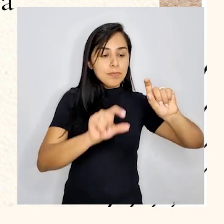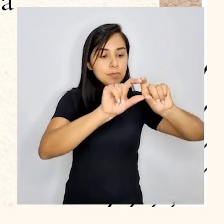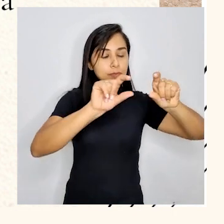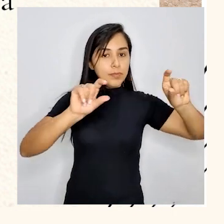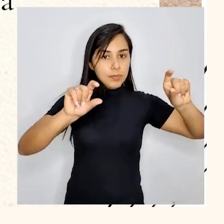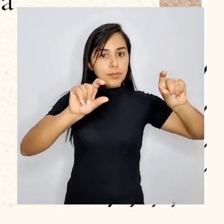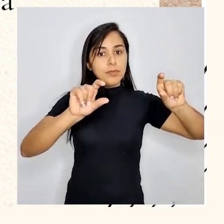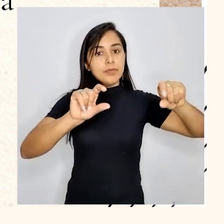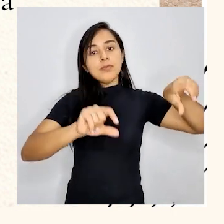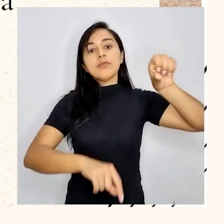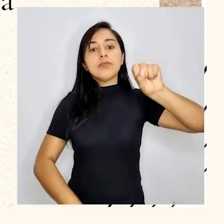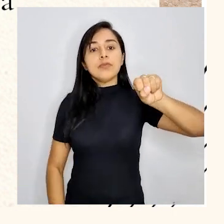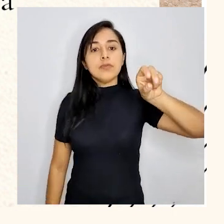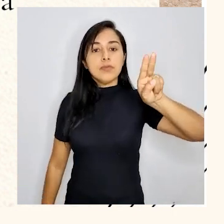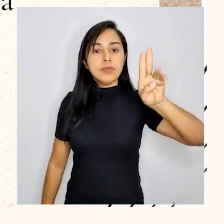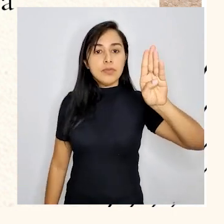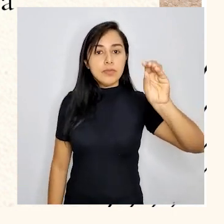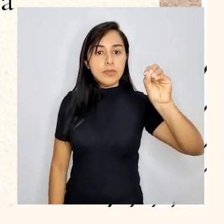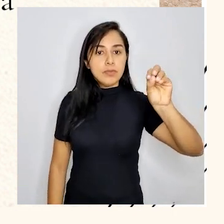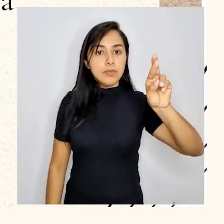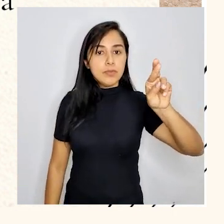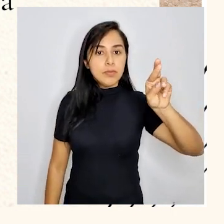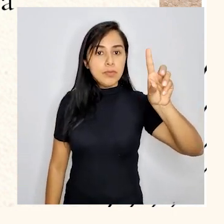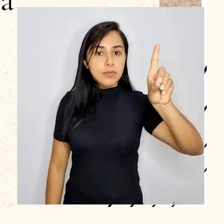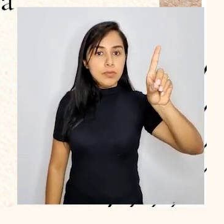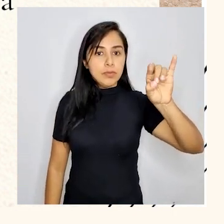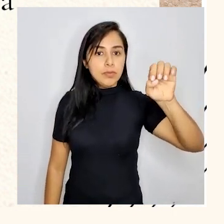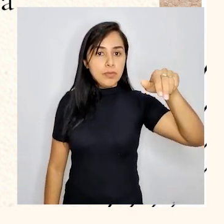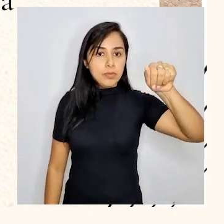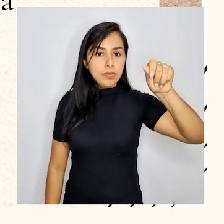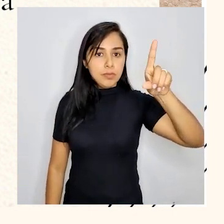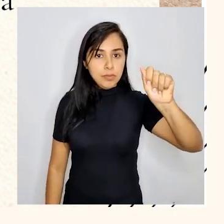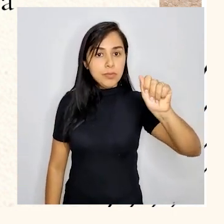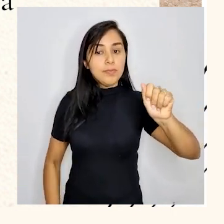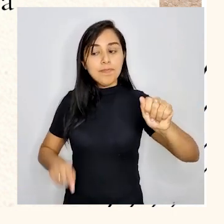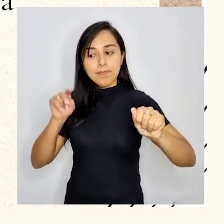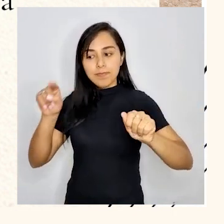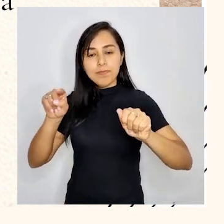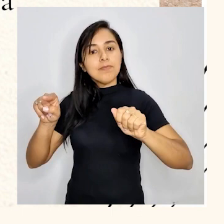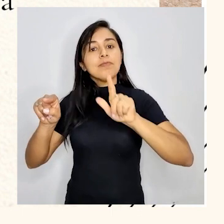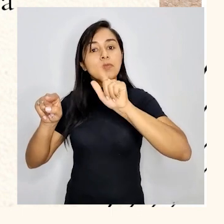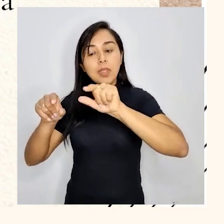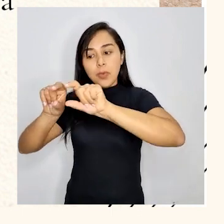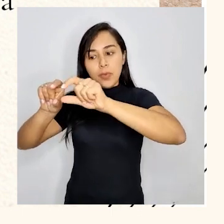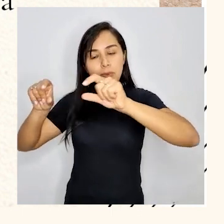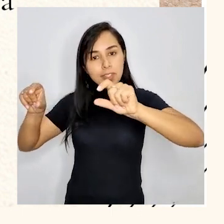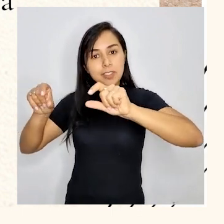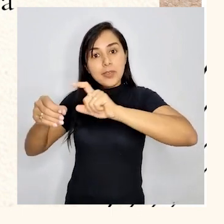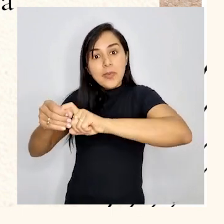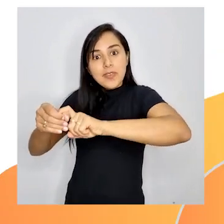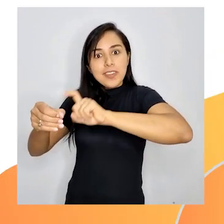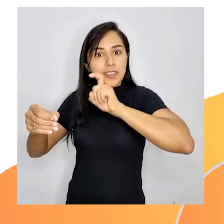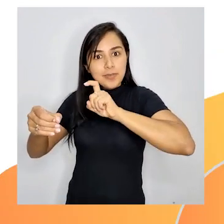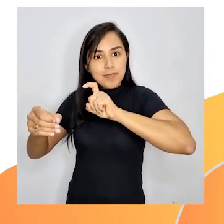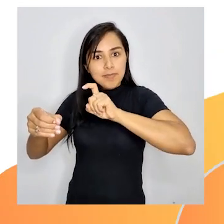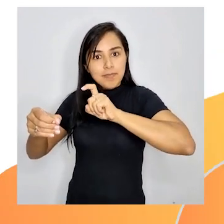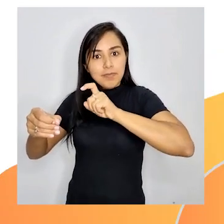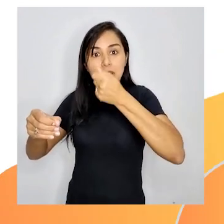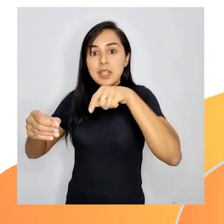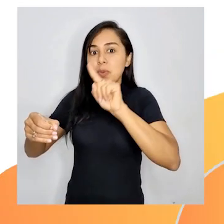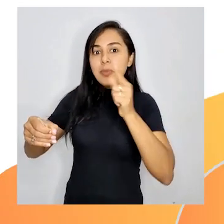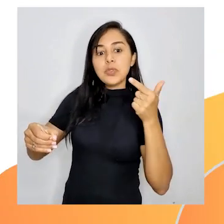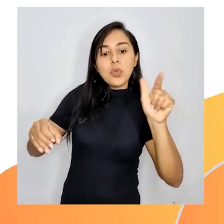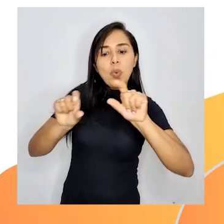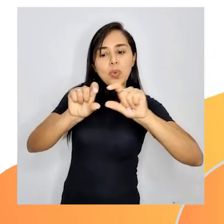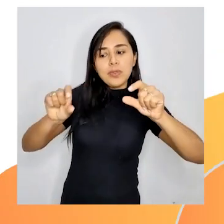possuem uma dependência sintática. Já as orações subordinadas possuem dependência sintática. O